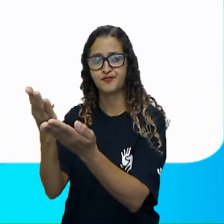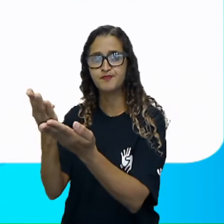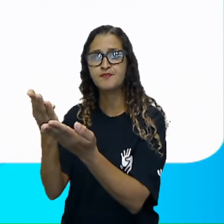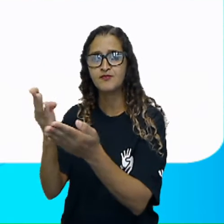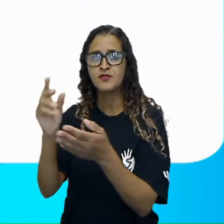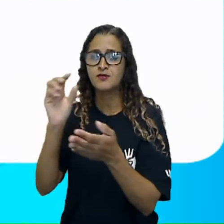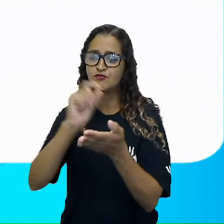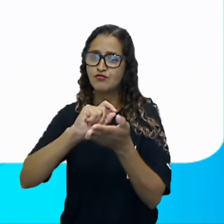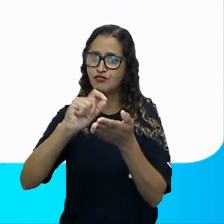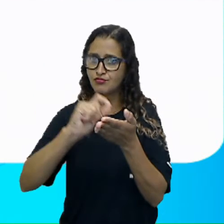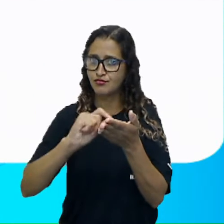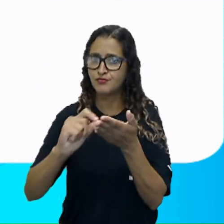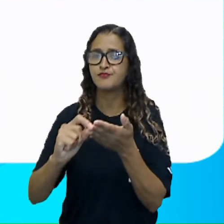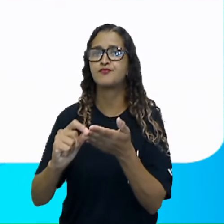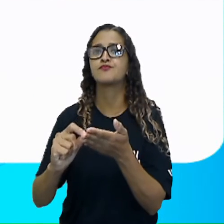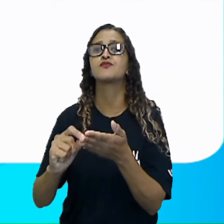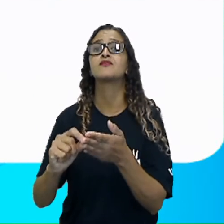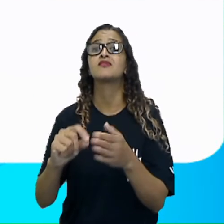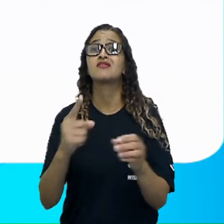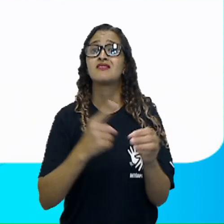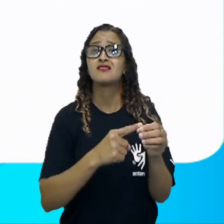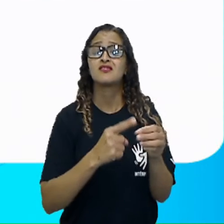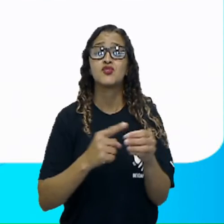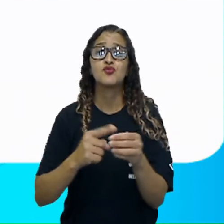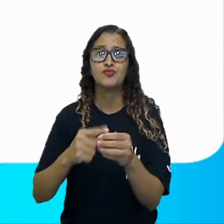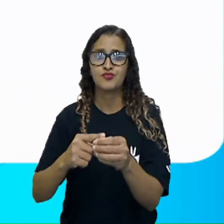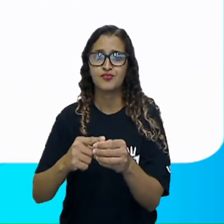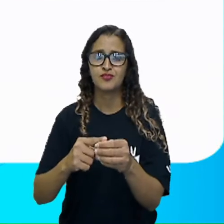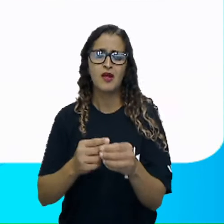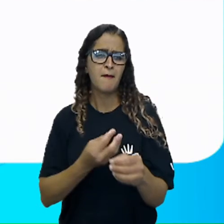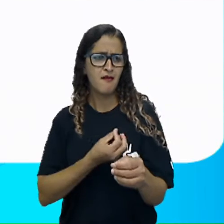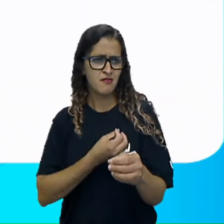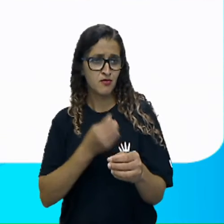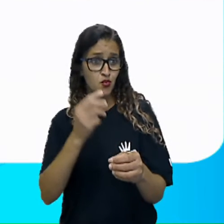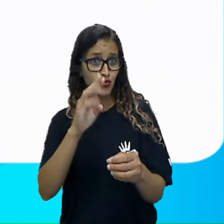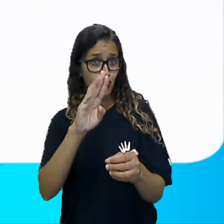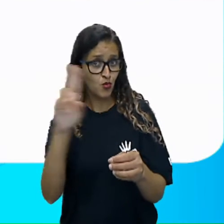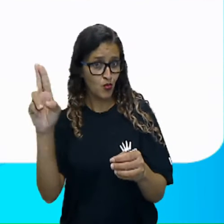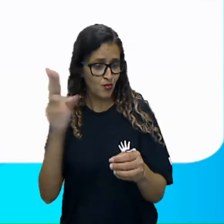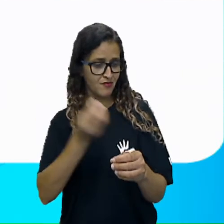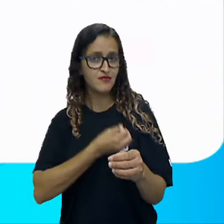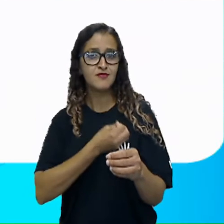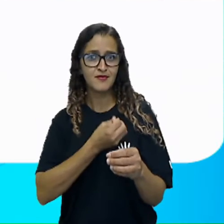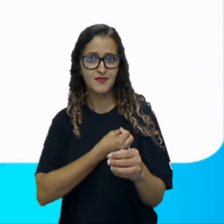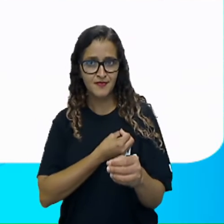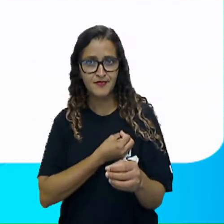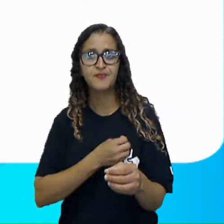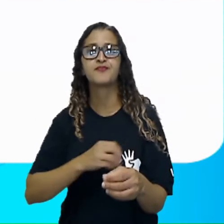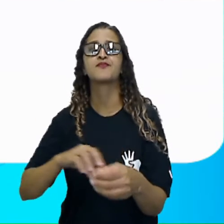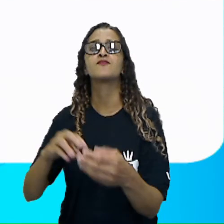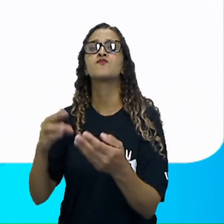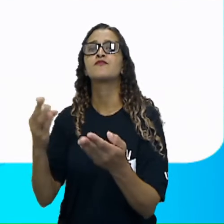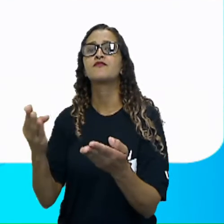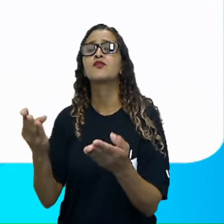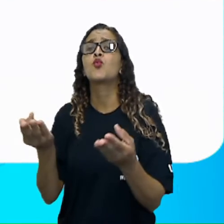4. Os nomes das cidades possuem numerais